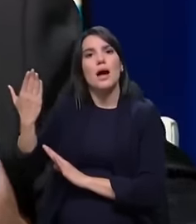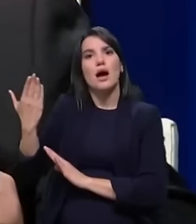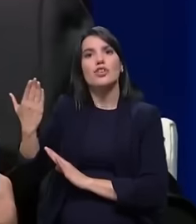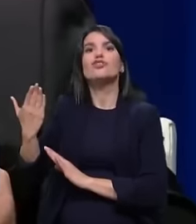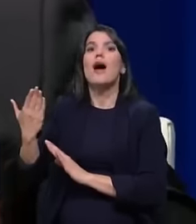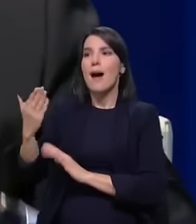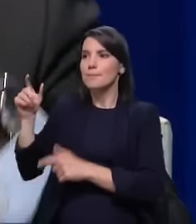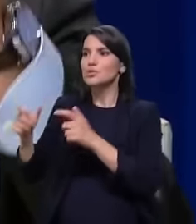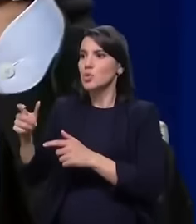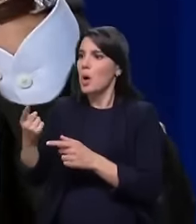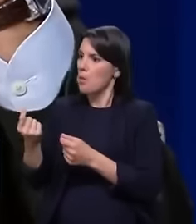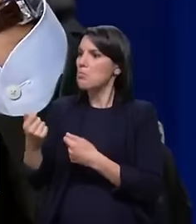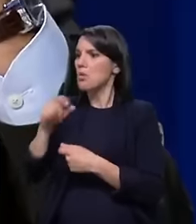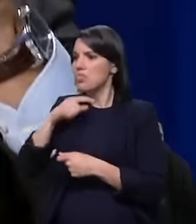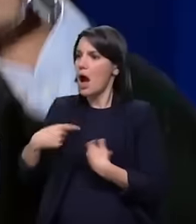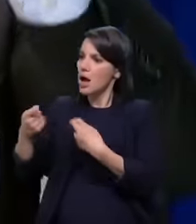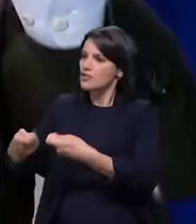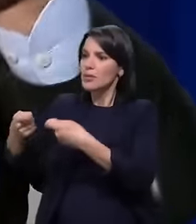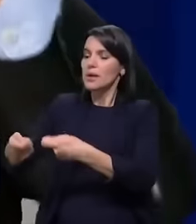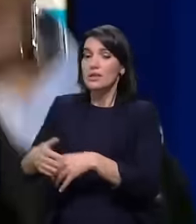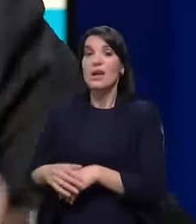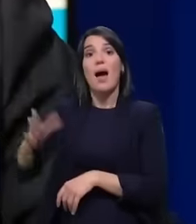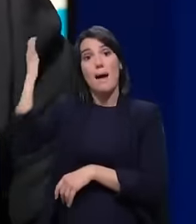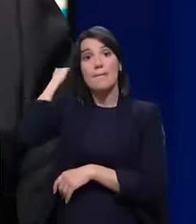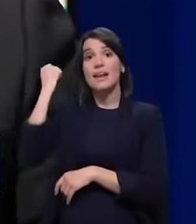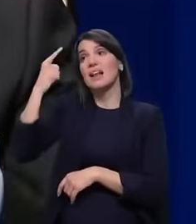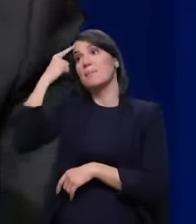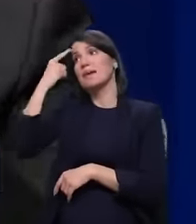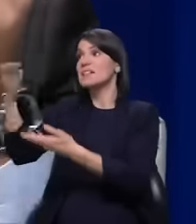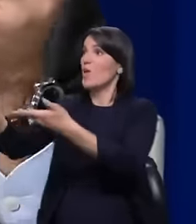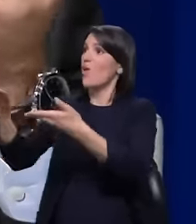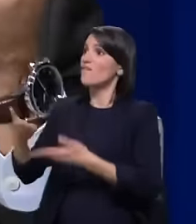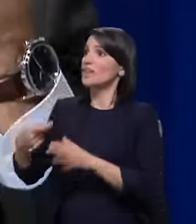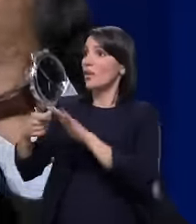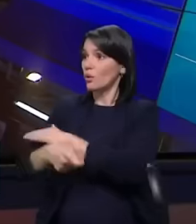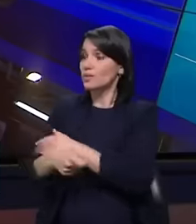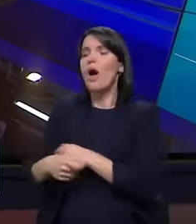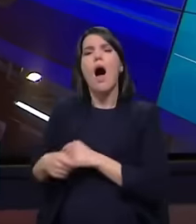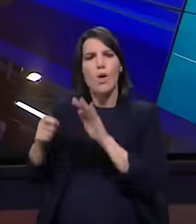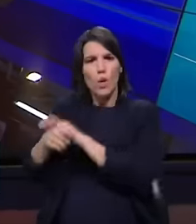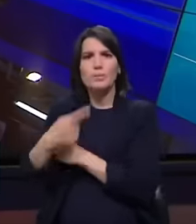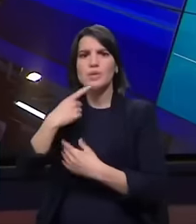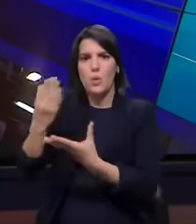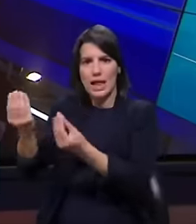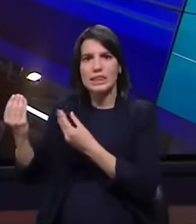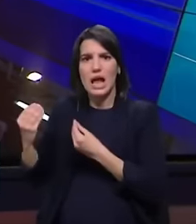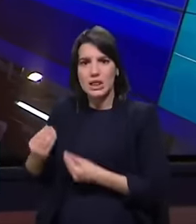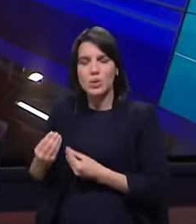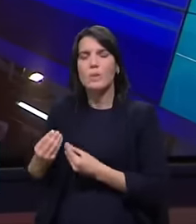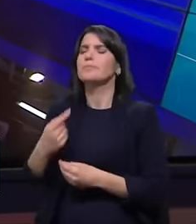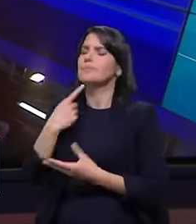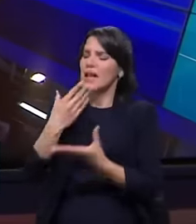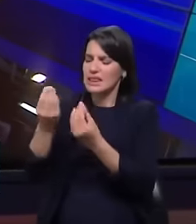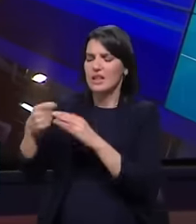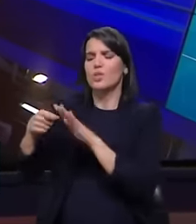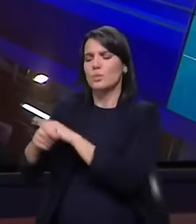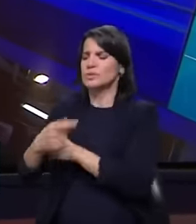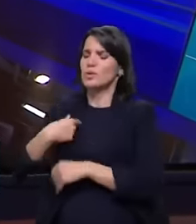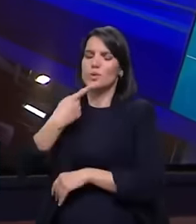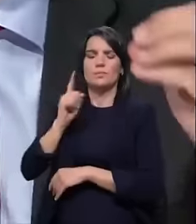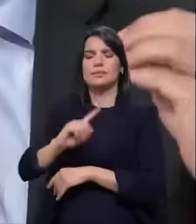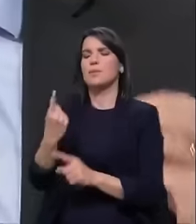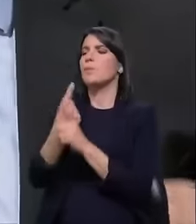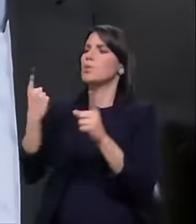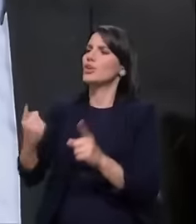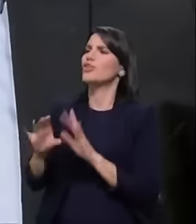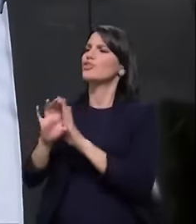atrairmos mais investimento. A Mariana vê isso como um convite à corrupção. Mas se é tanta corrupção, Mariana Mortágua... São os vistos gold, se pá. Se é tanta corrupção, eu não percebo. Porque é que